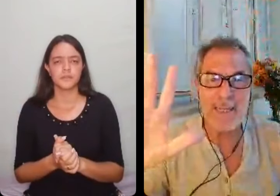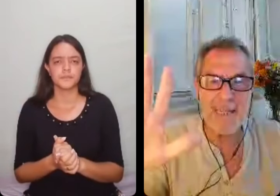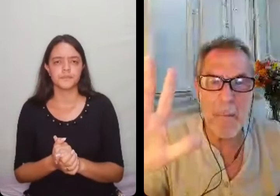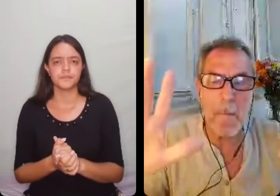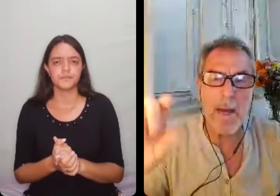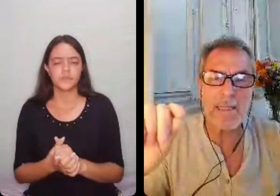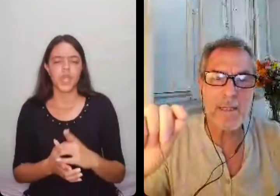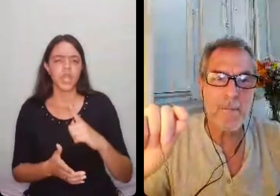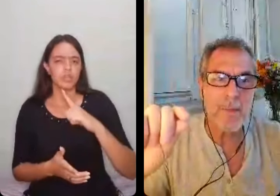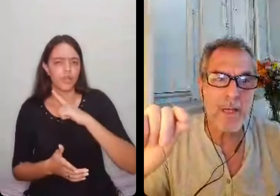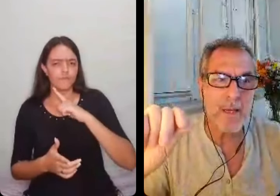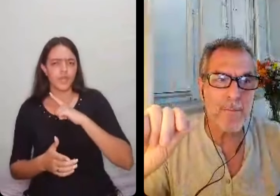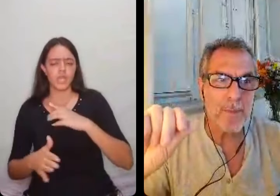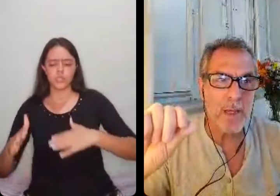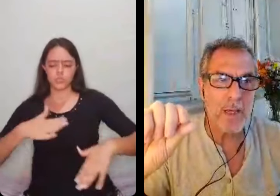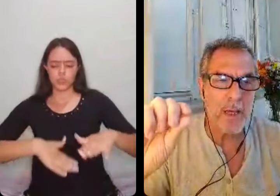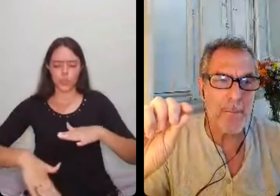que seja mais